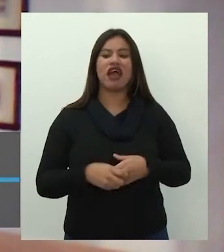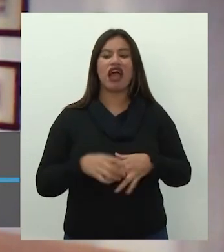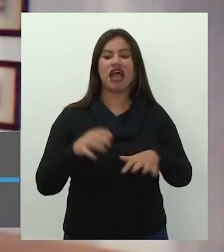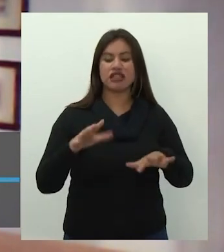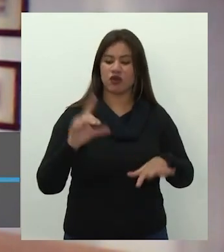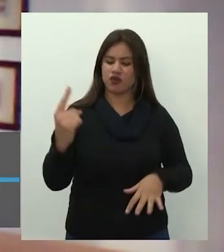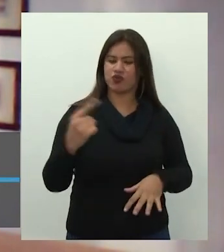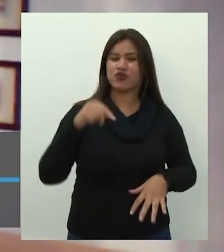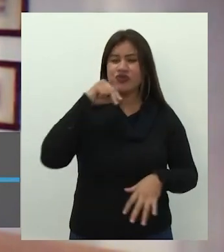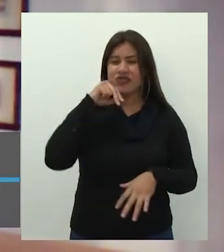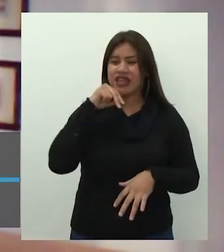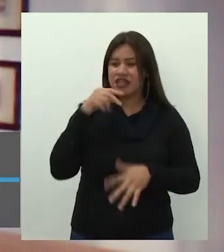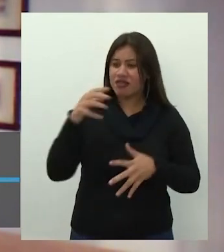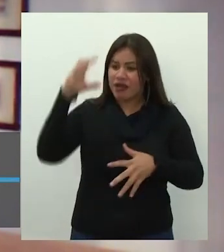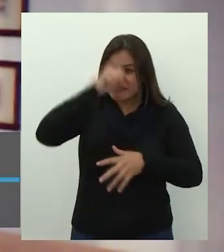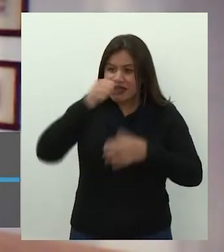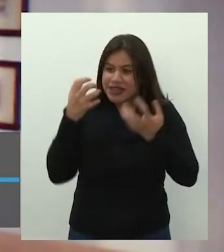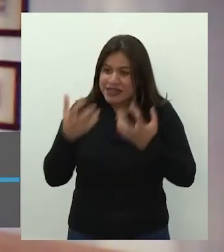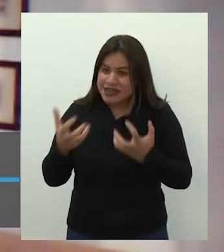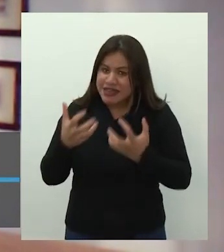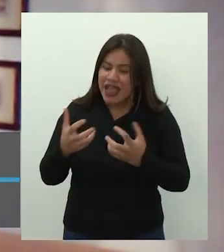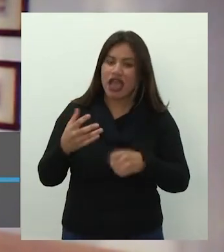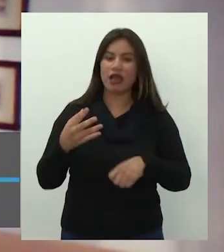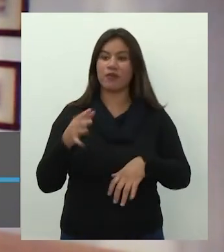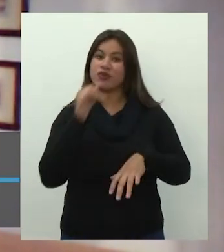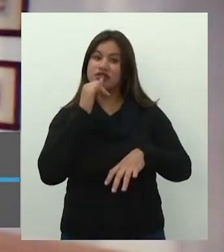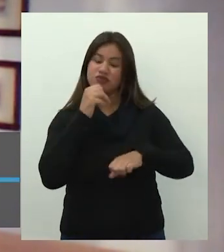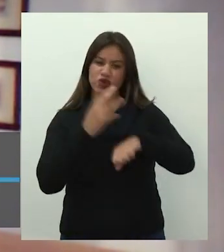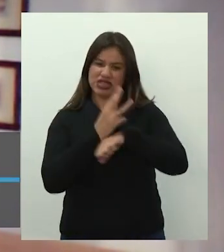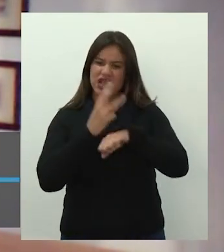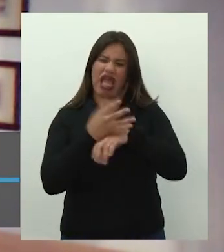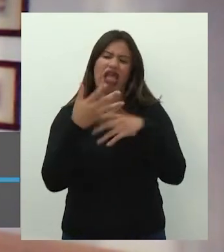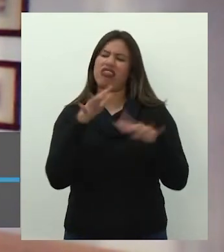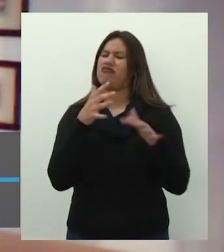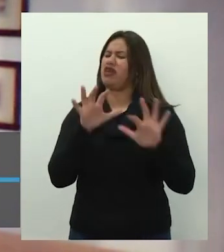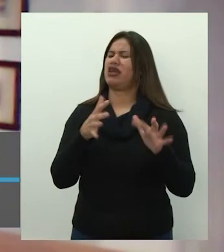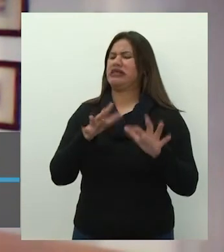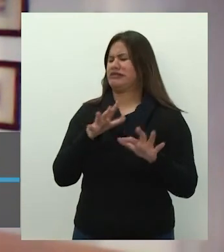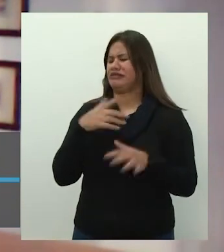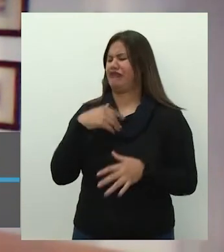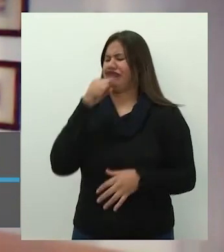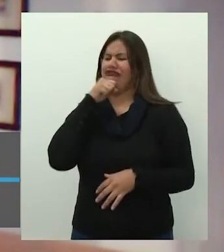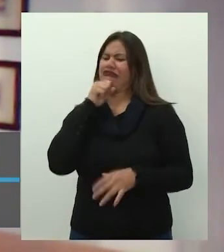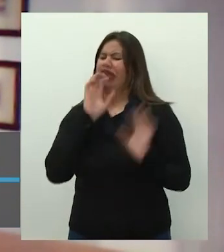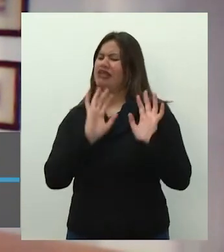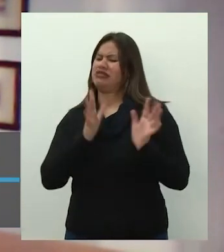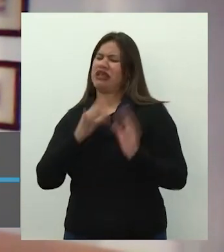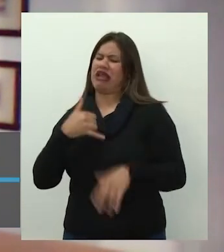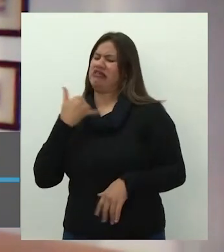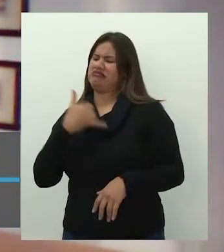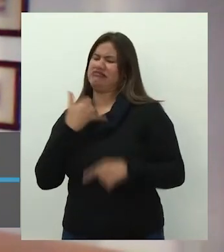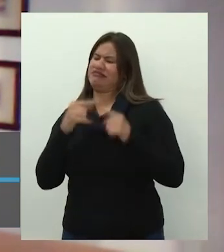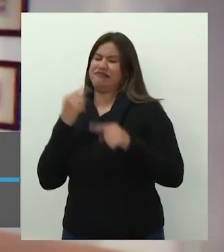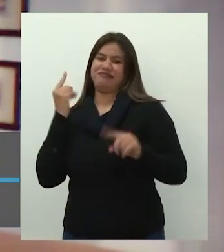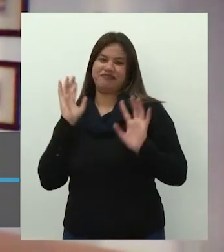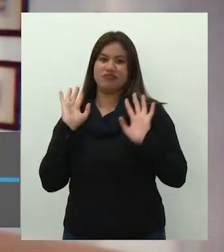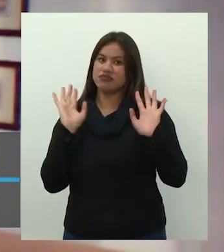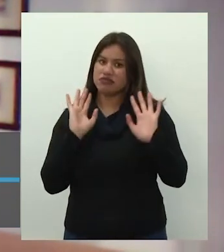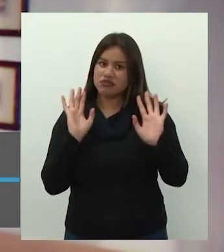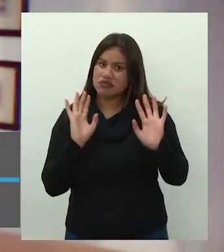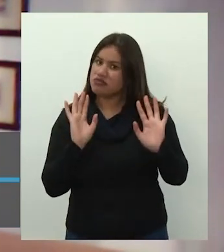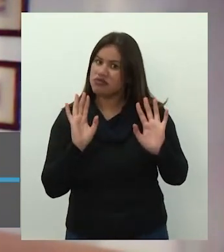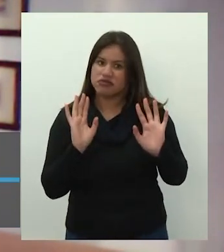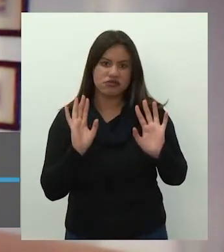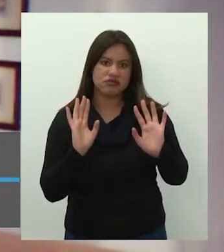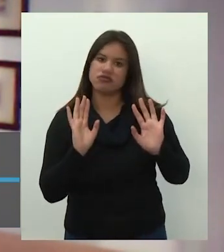vir, vó, quer aprender o que é o WhatsApp? Ah, não, não quero, não é mais para minha idade isso.